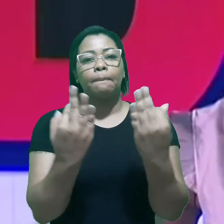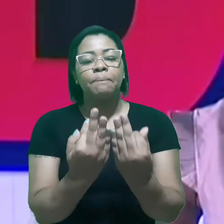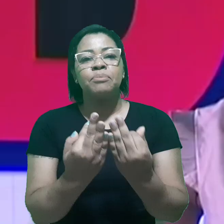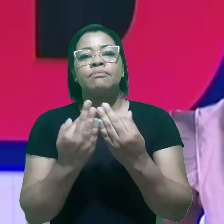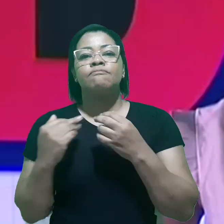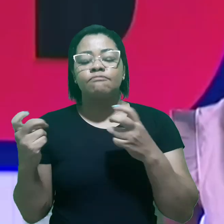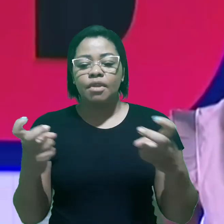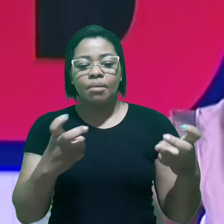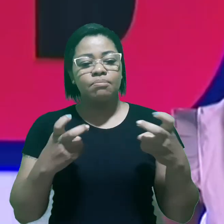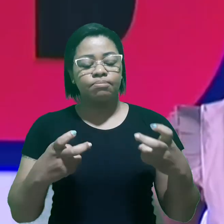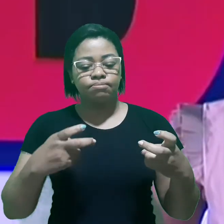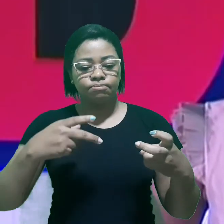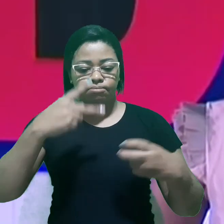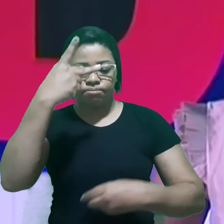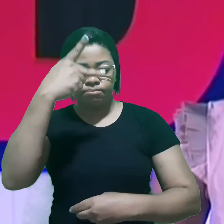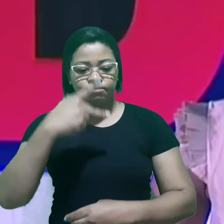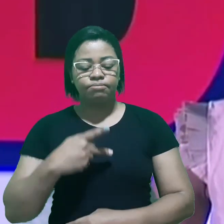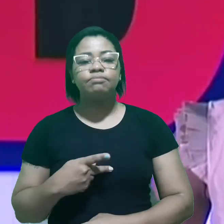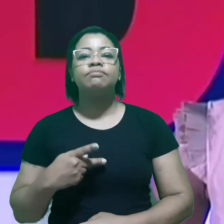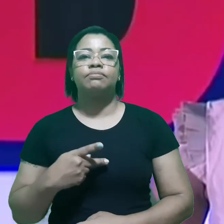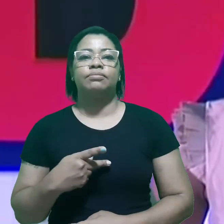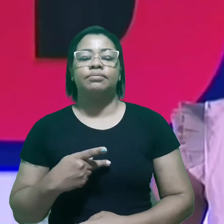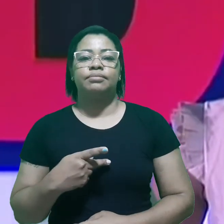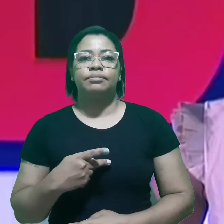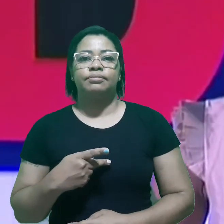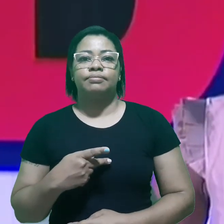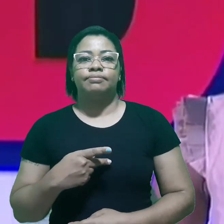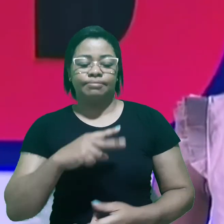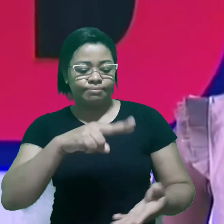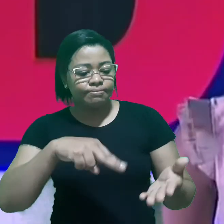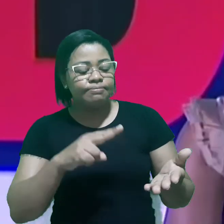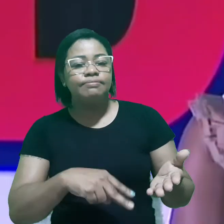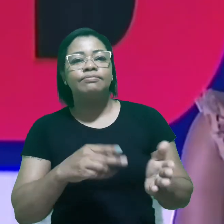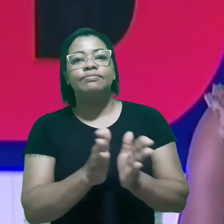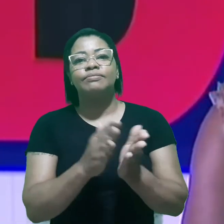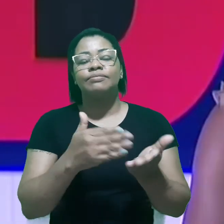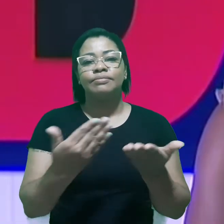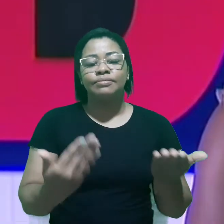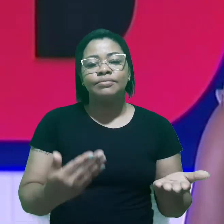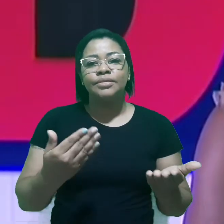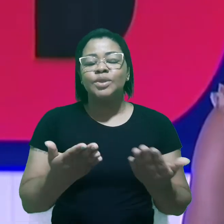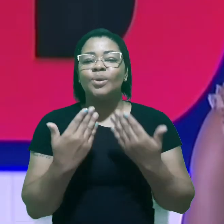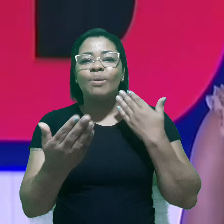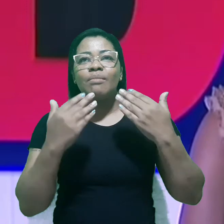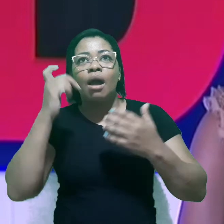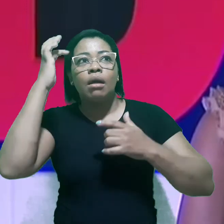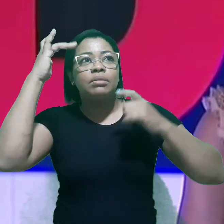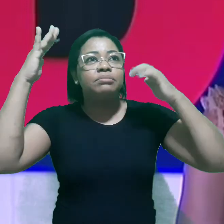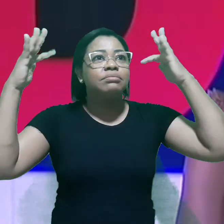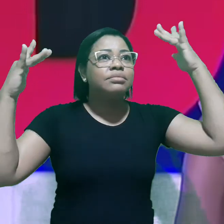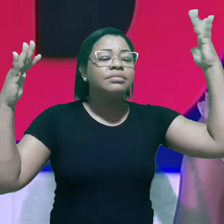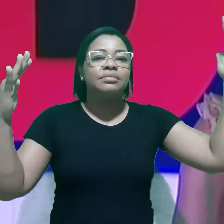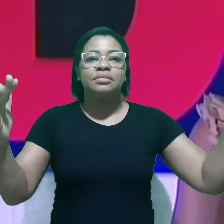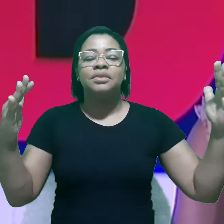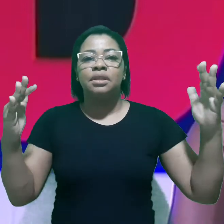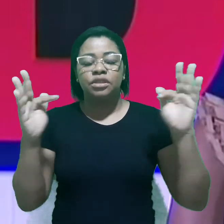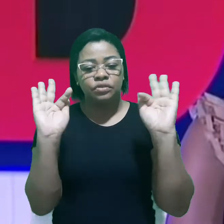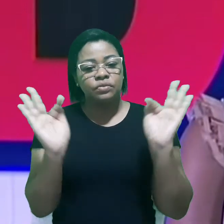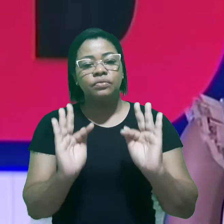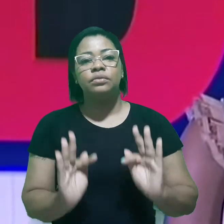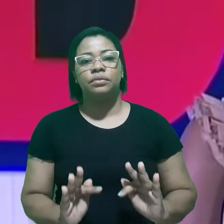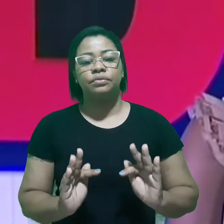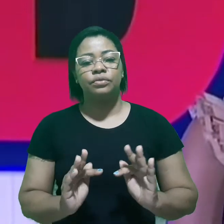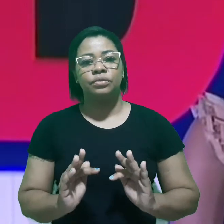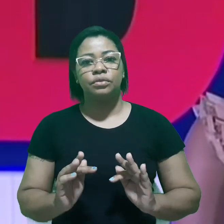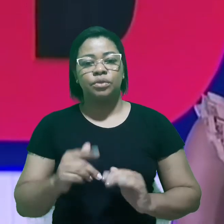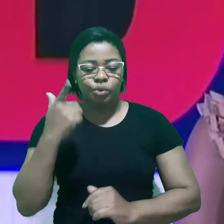um tipo de paraíso foi reconquistado. Eu gostaria de finalizar com esse pensamento. Quando